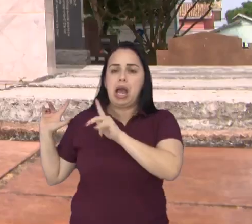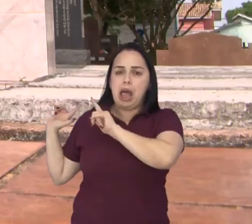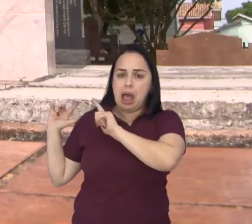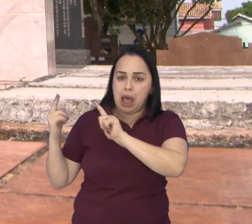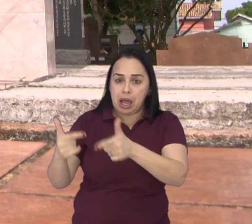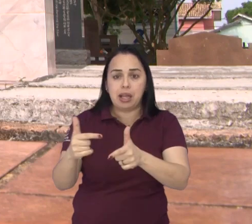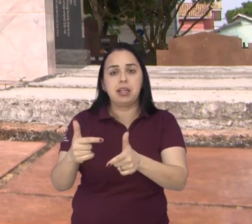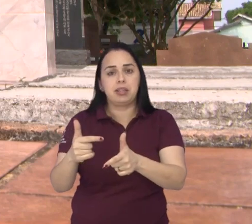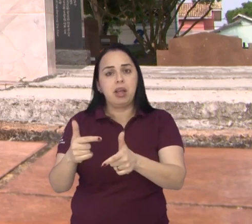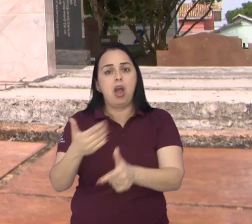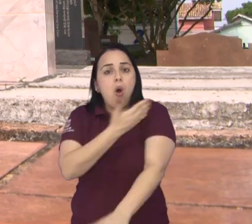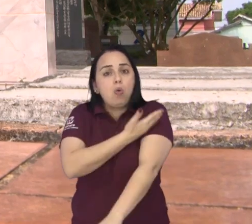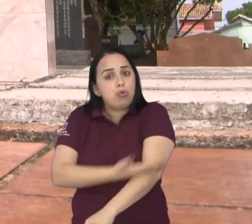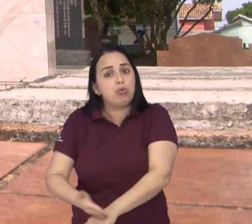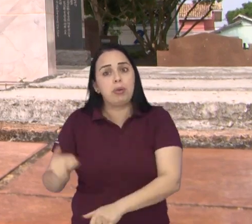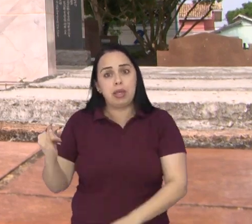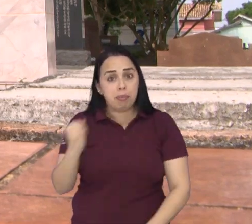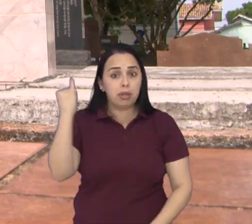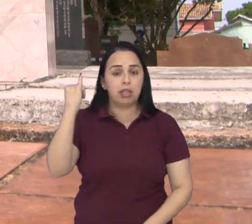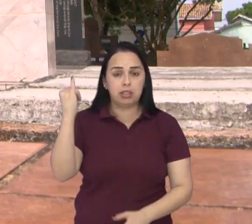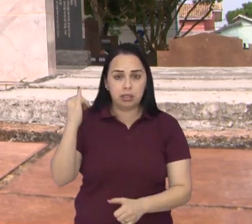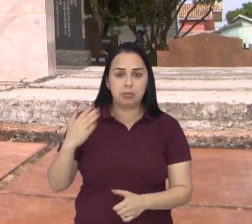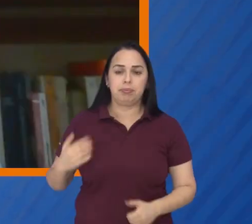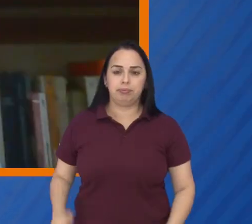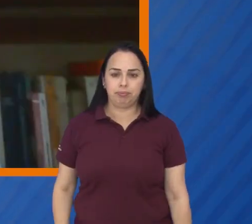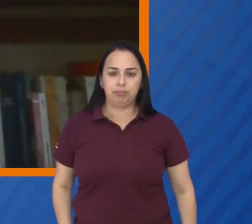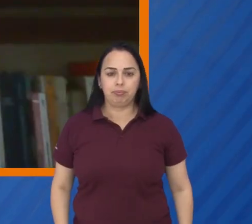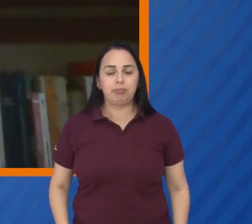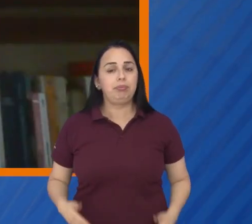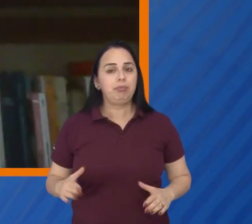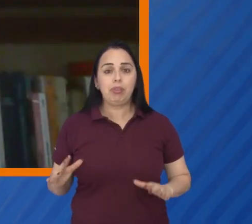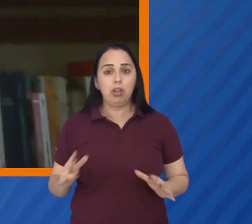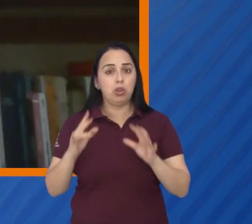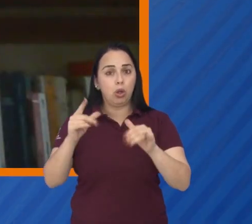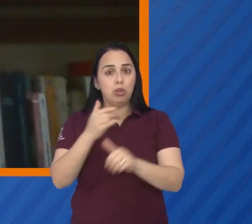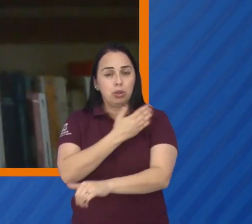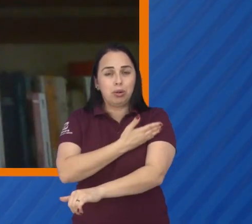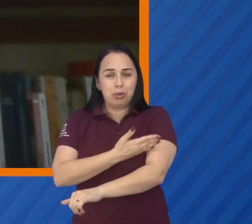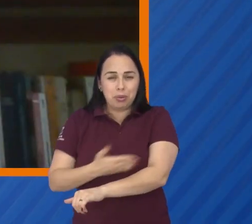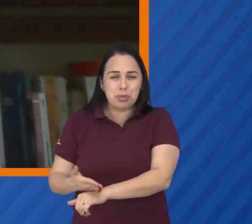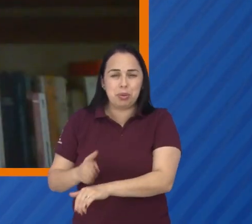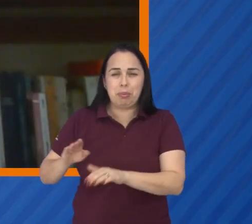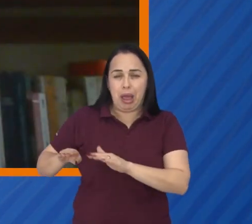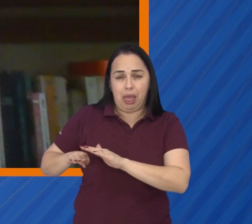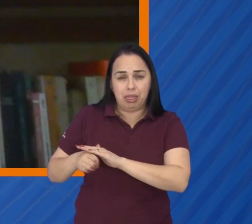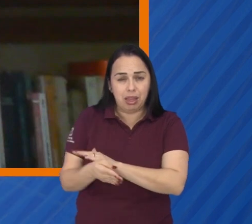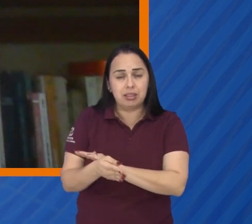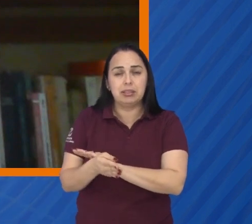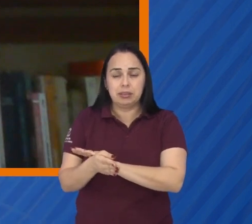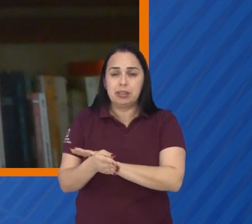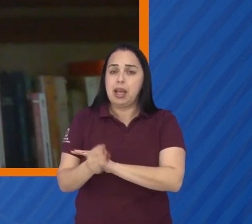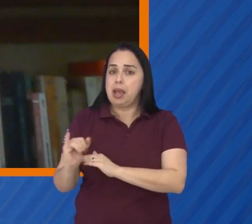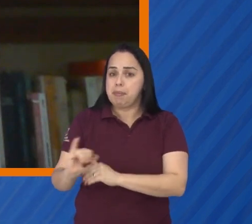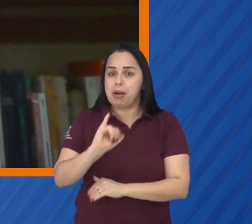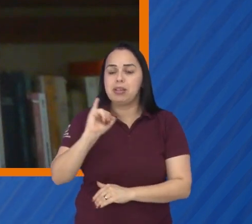civilizações e são rituais importantes para a humanidade. Todo ritual ele é importante porque ele